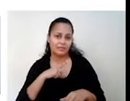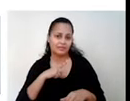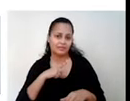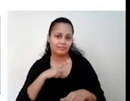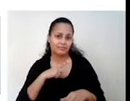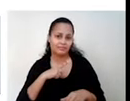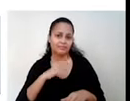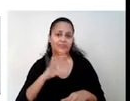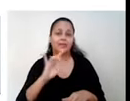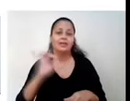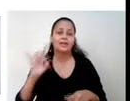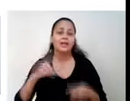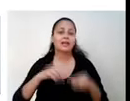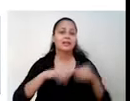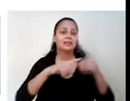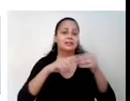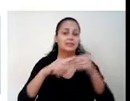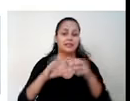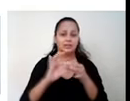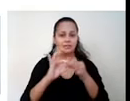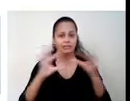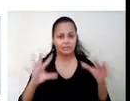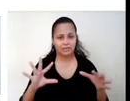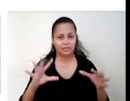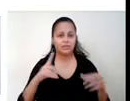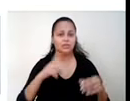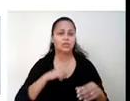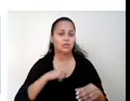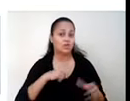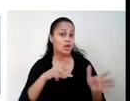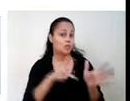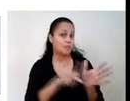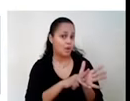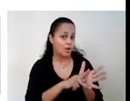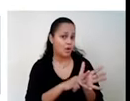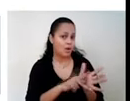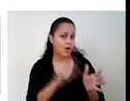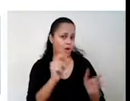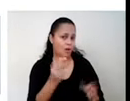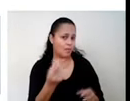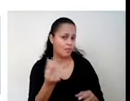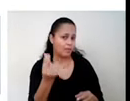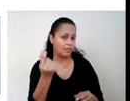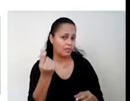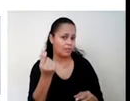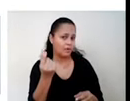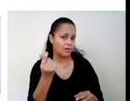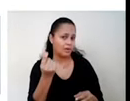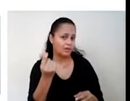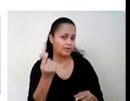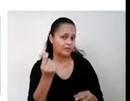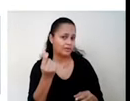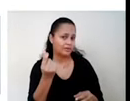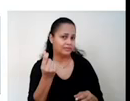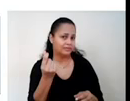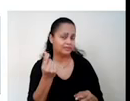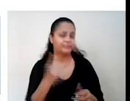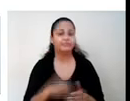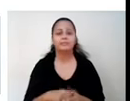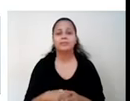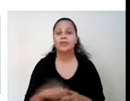Como cada feudo e cidade independente da Europa tinha sua própria moeda, a função do cambista passou a ser muito